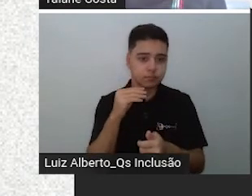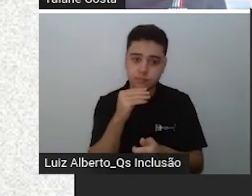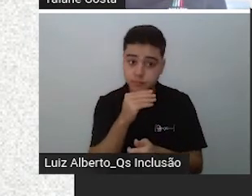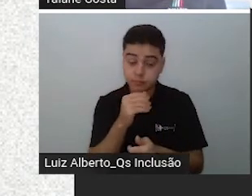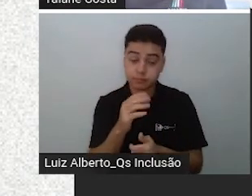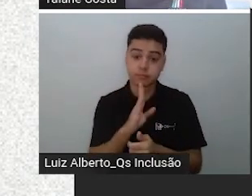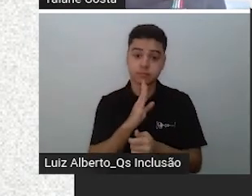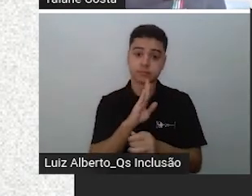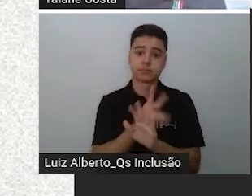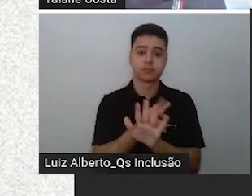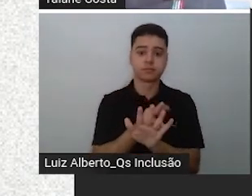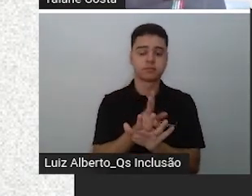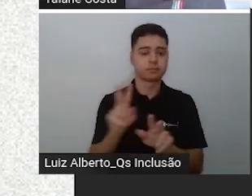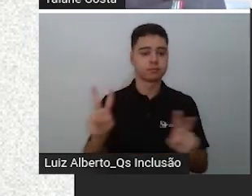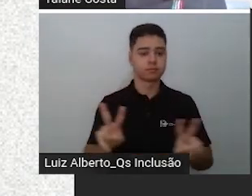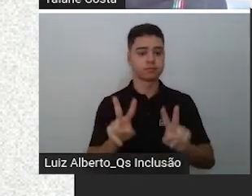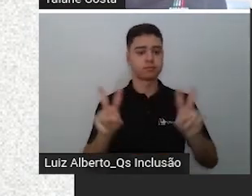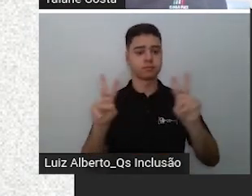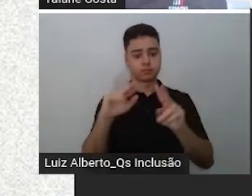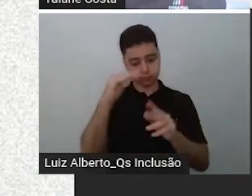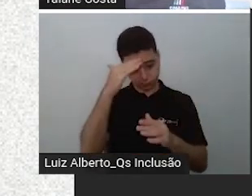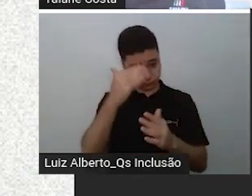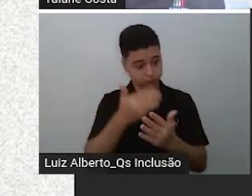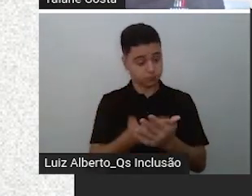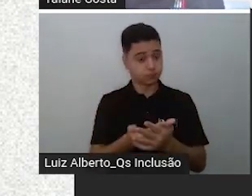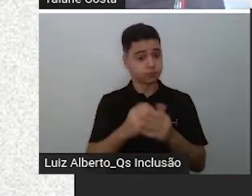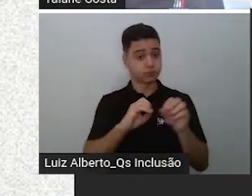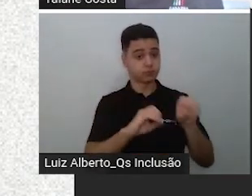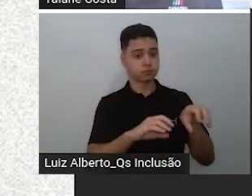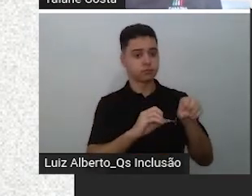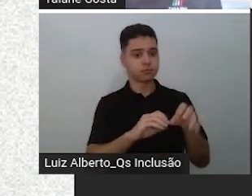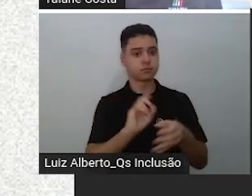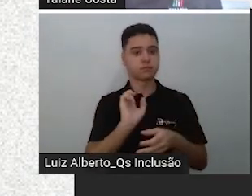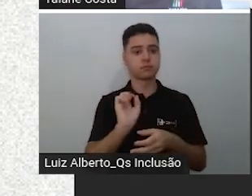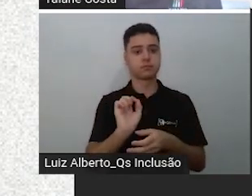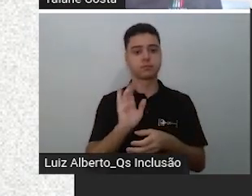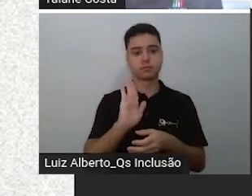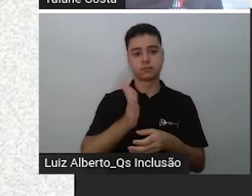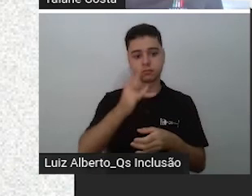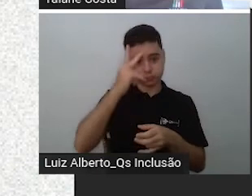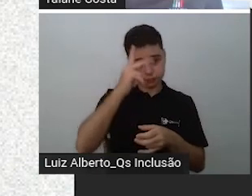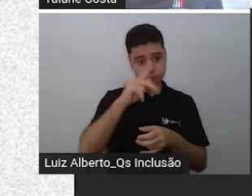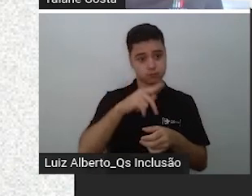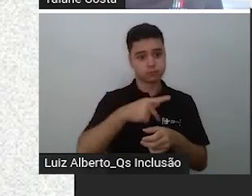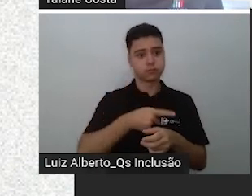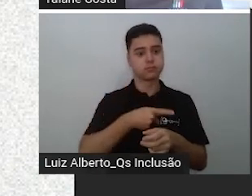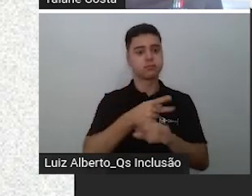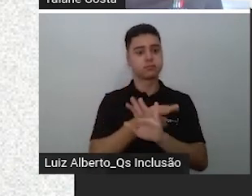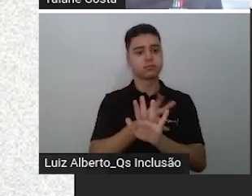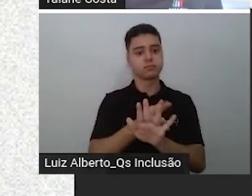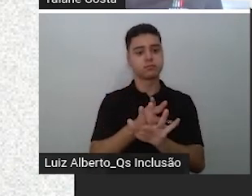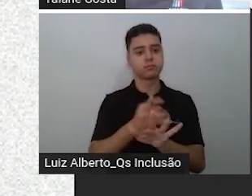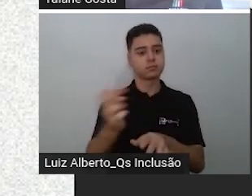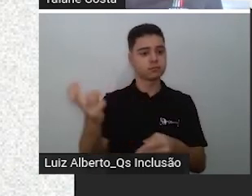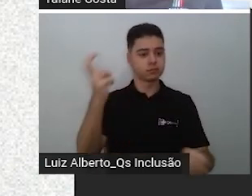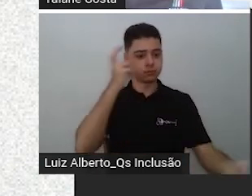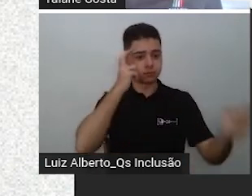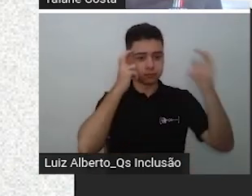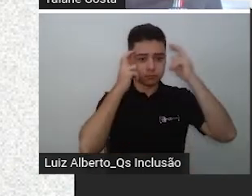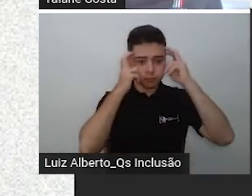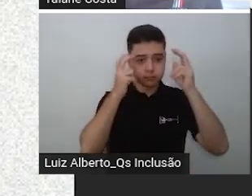conhecimentos, valores, crenças e práticas que caracterizam identidade e a diversidade cultural de